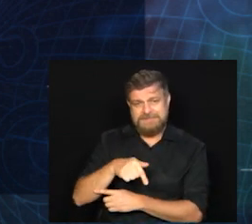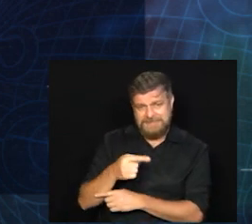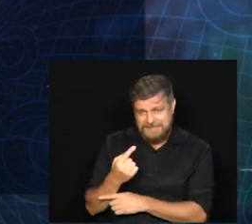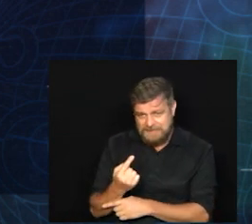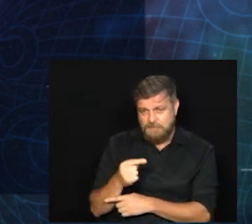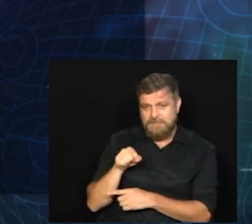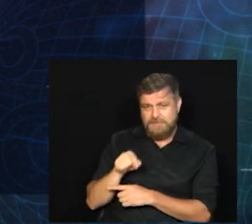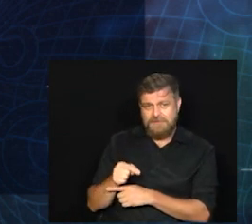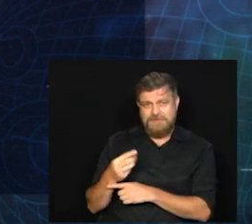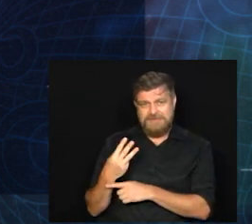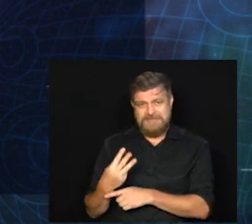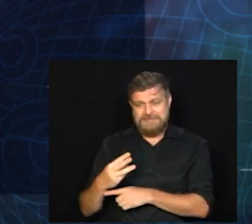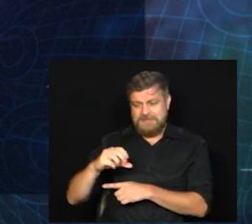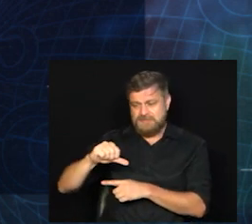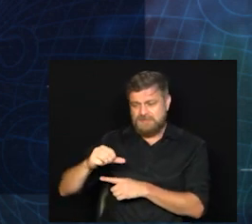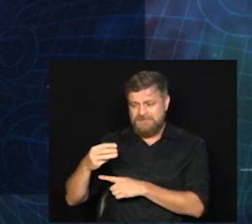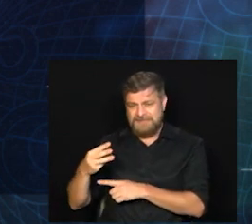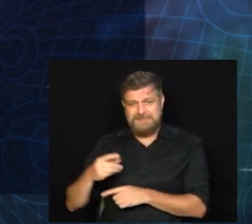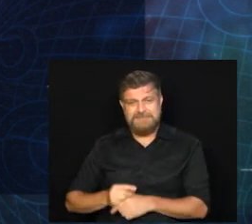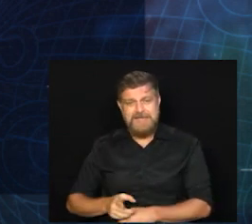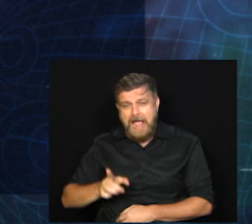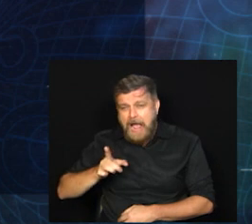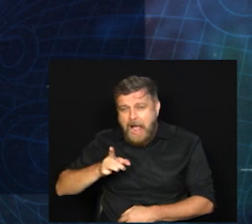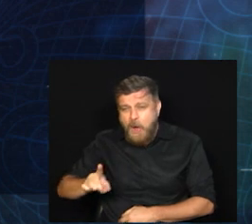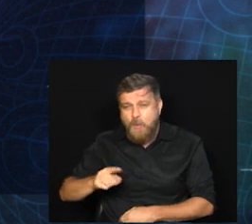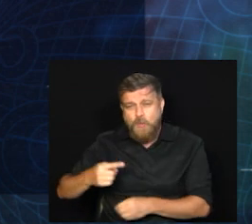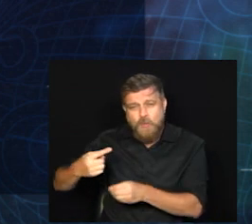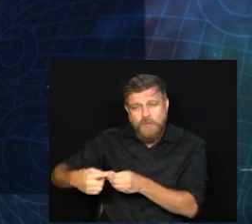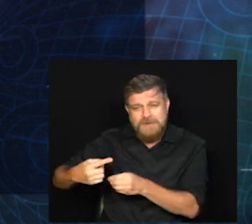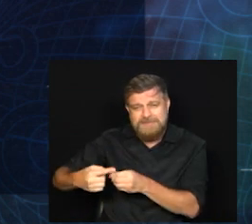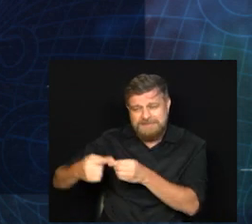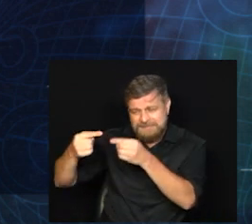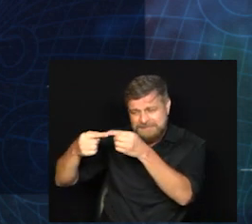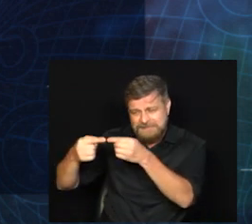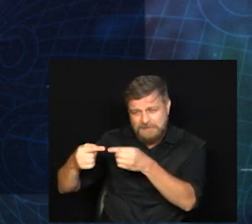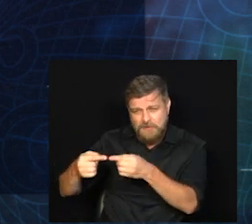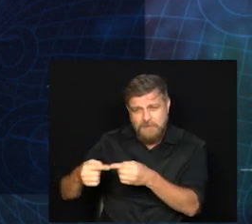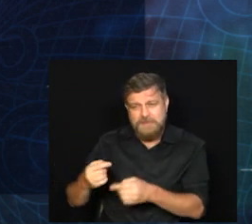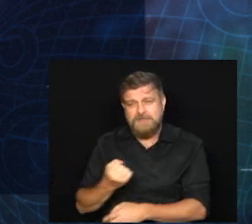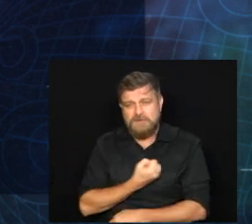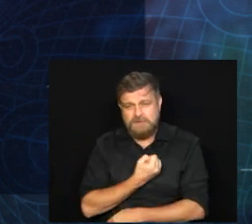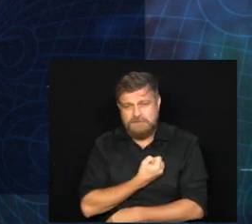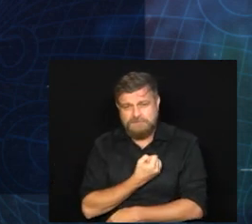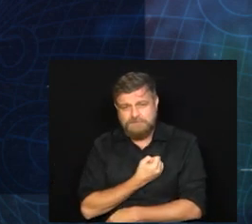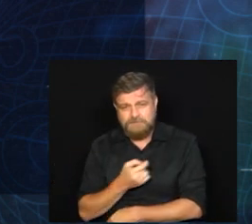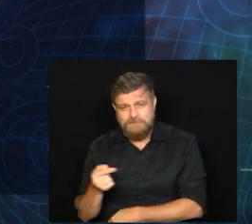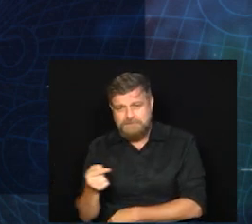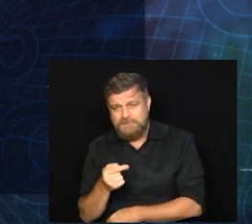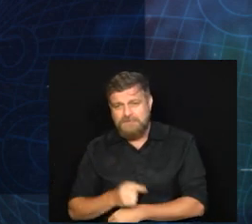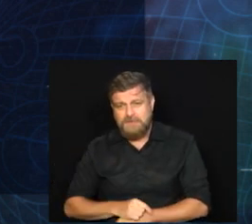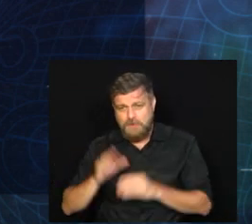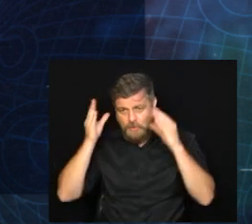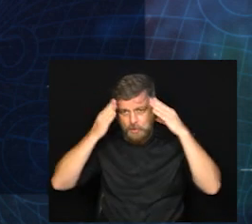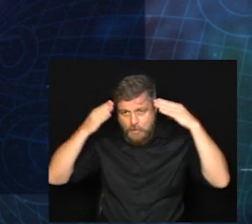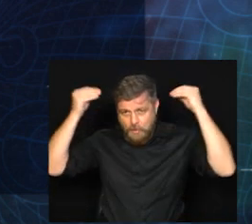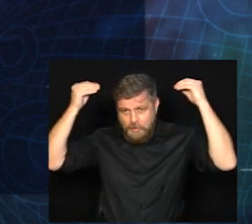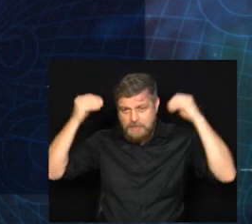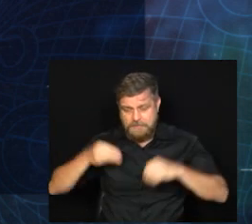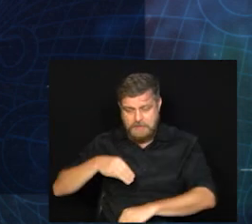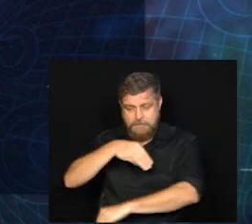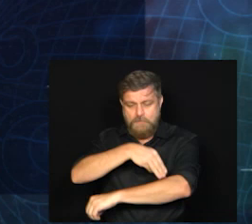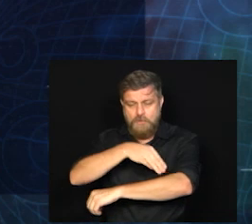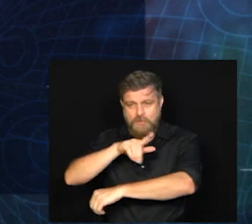71.393 casos e já a última cidade, de acordo com os números aqui, são Olambra e Morungaba